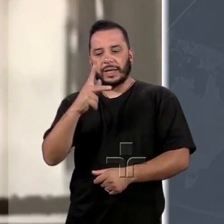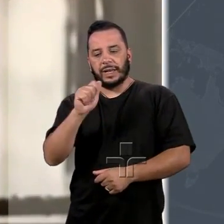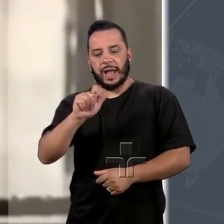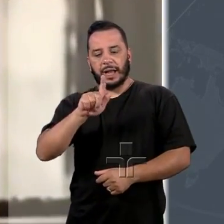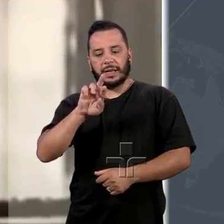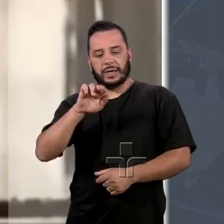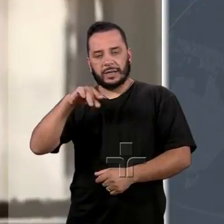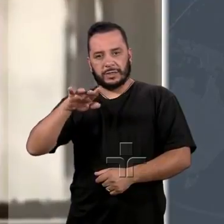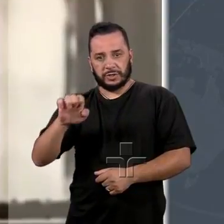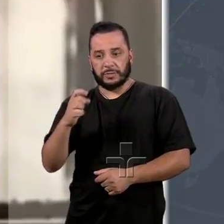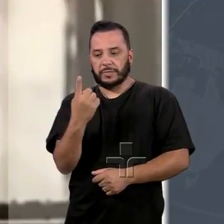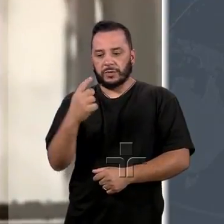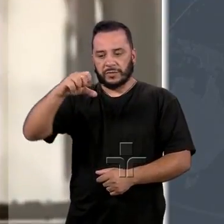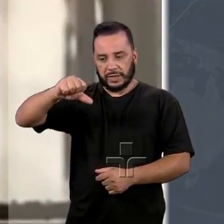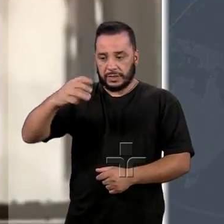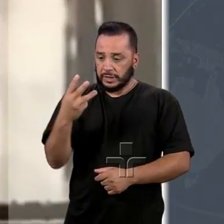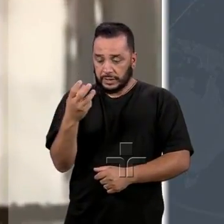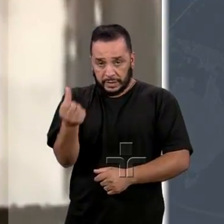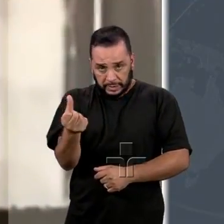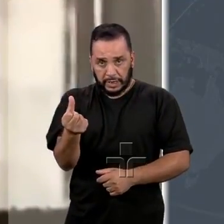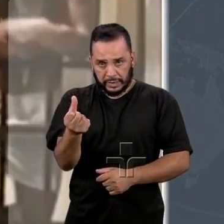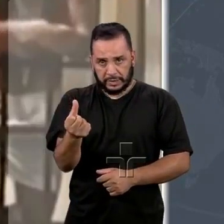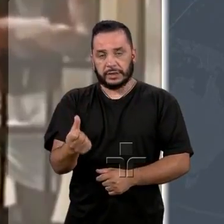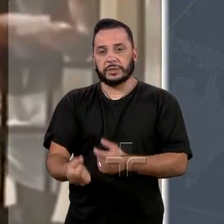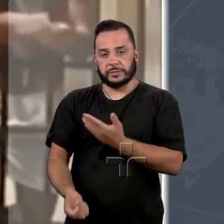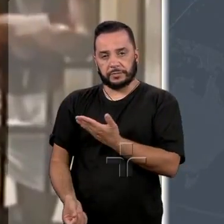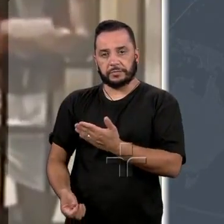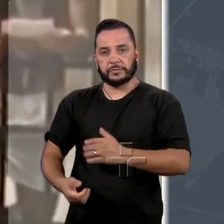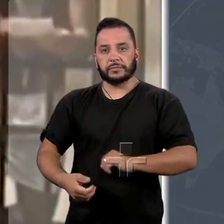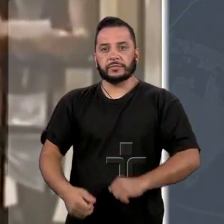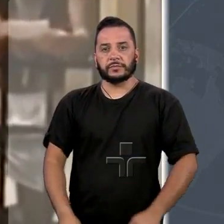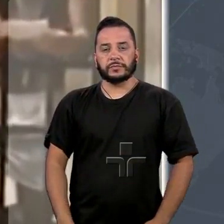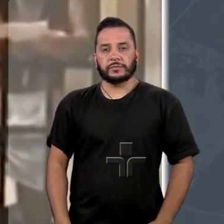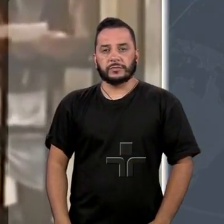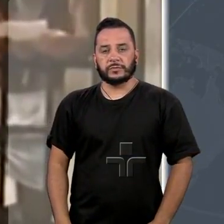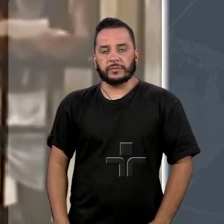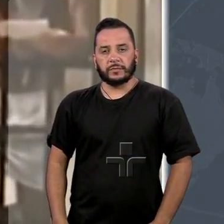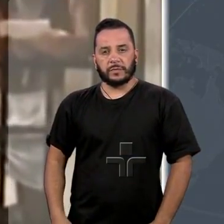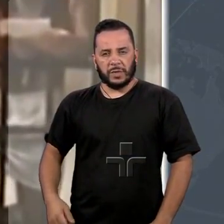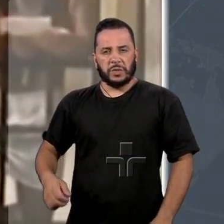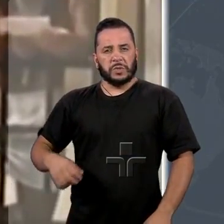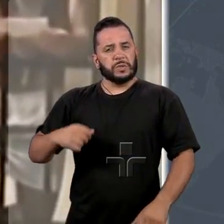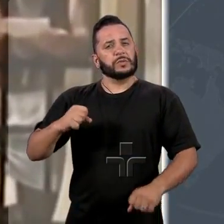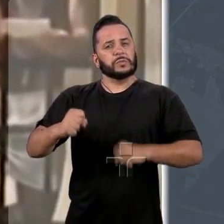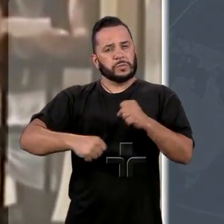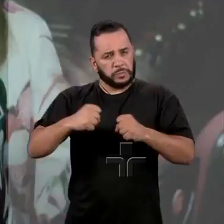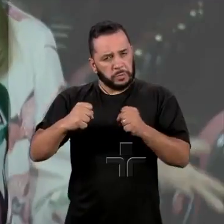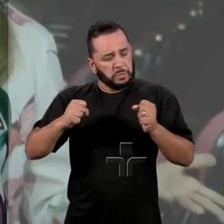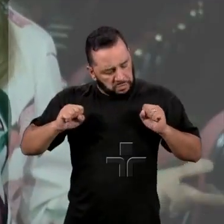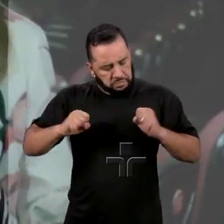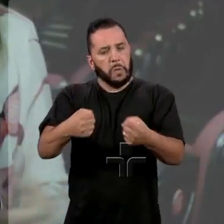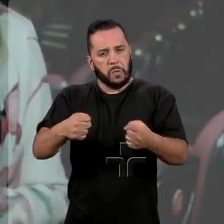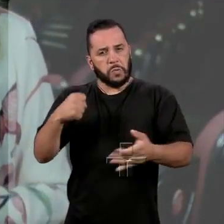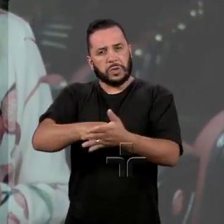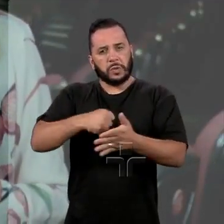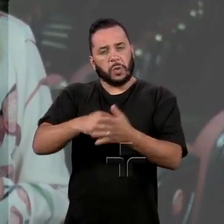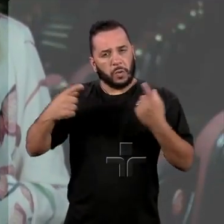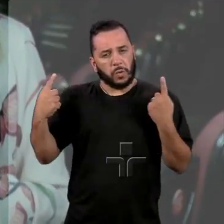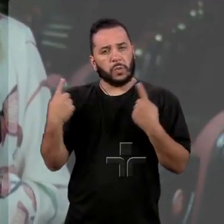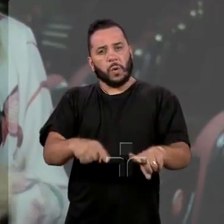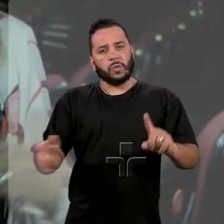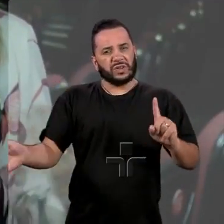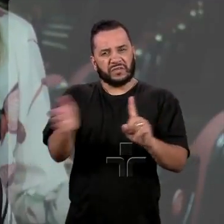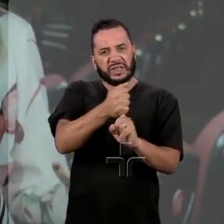1936, logo após a intentona comunista. Bravos lutadores antifascistas! Um diferencial